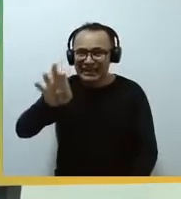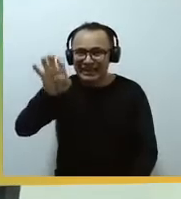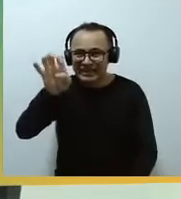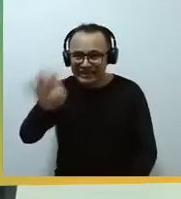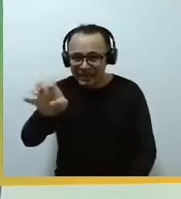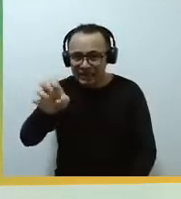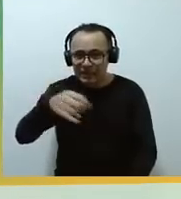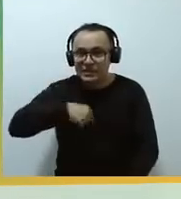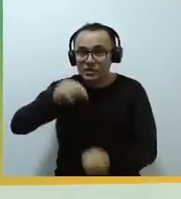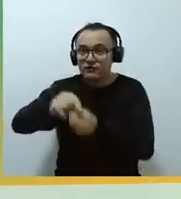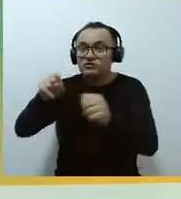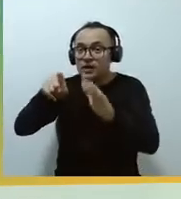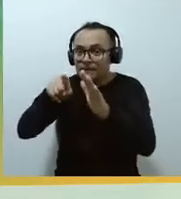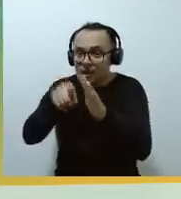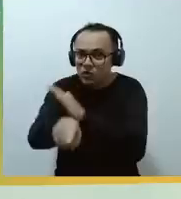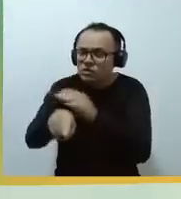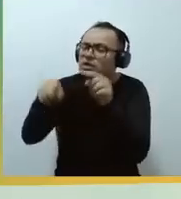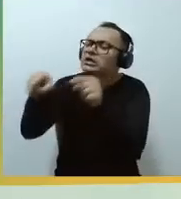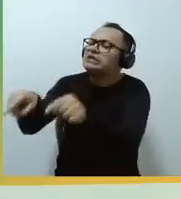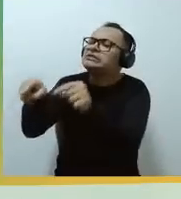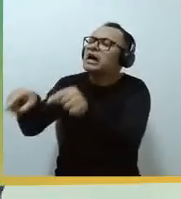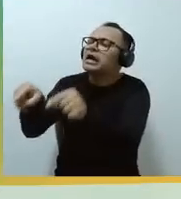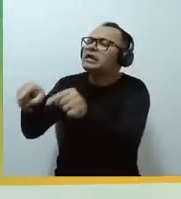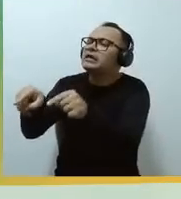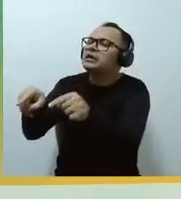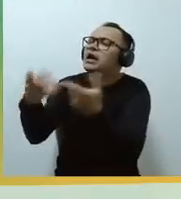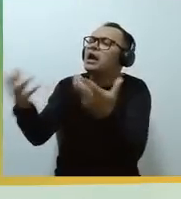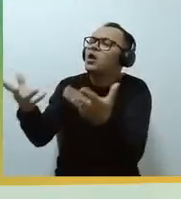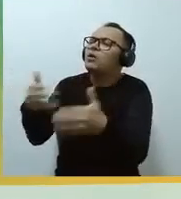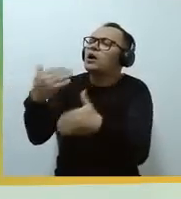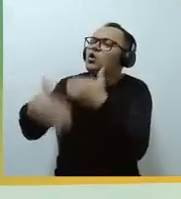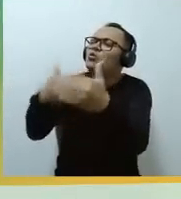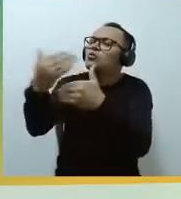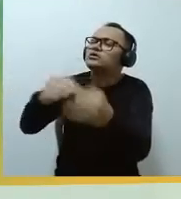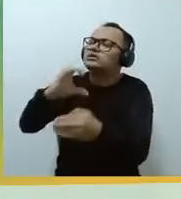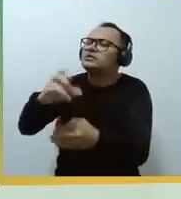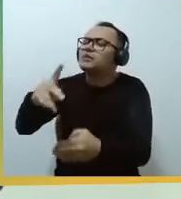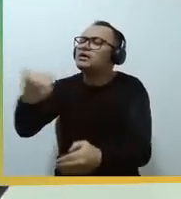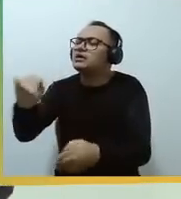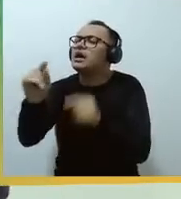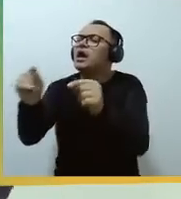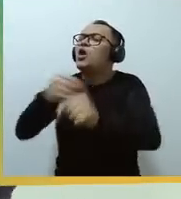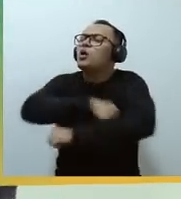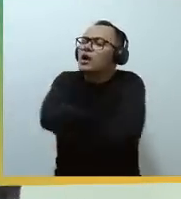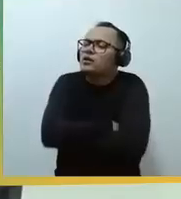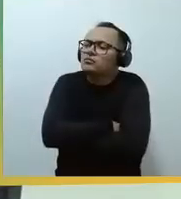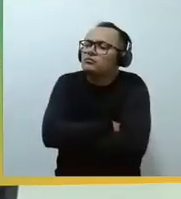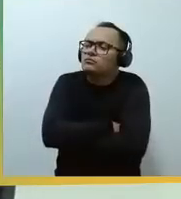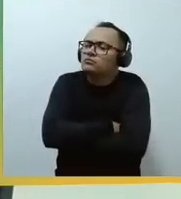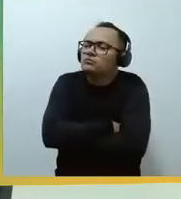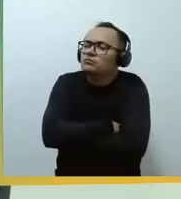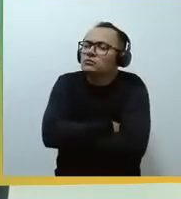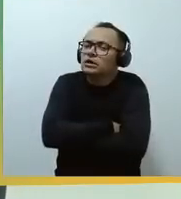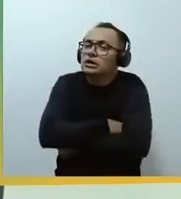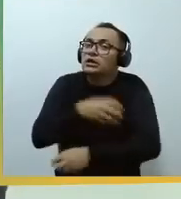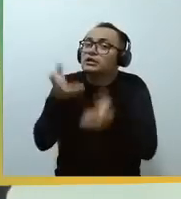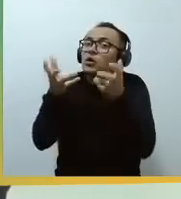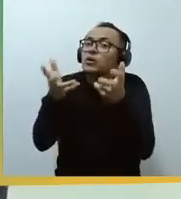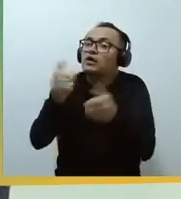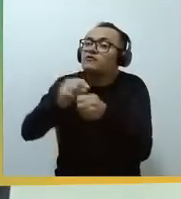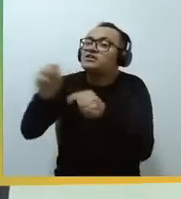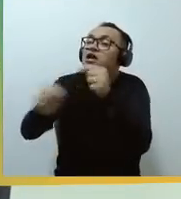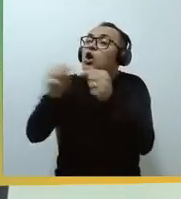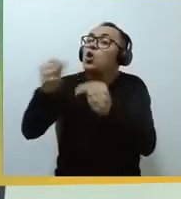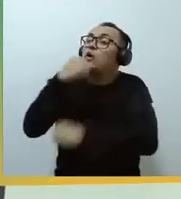todos. O que isto tem a ver com o processo da CPI aqui? O que isto tem a ver? Estão querendo fazer o que aqui? O senhor não faz